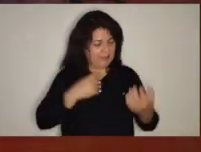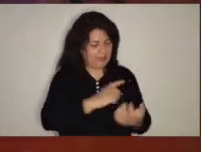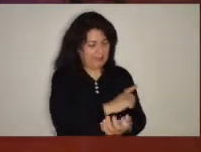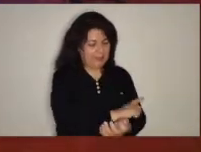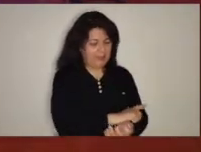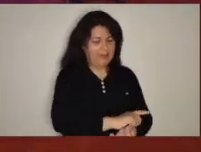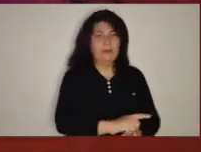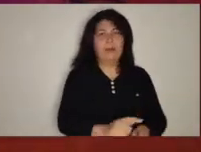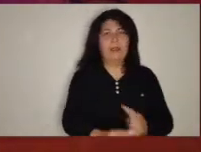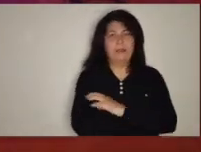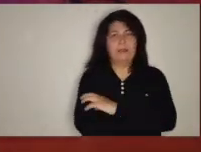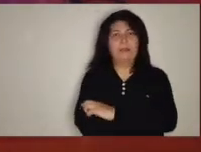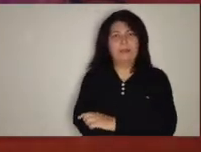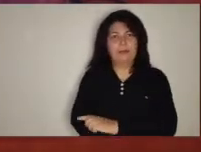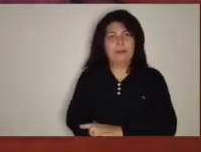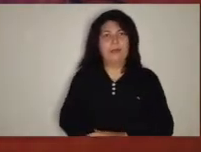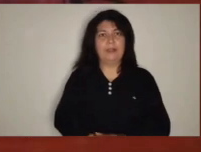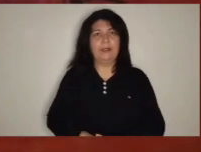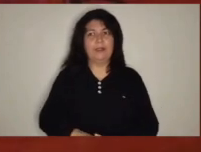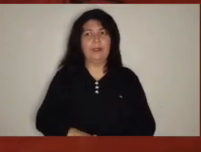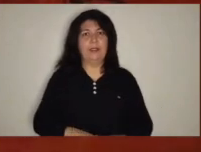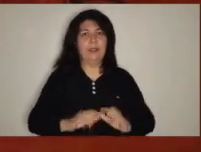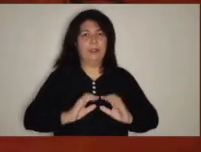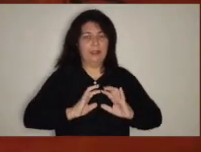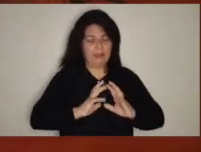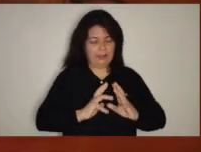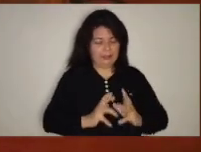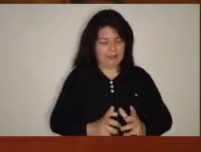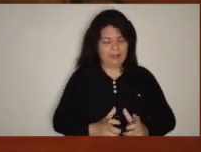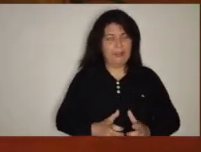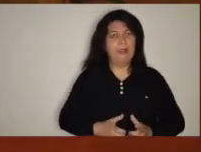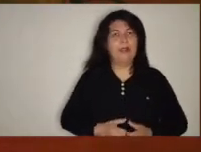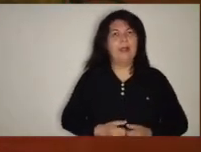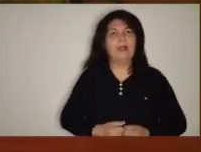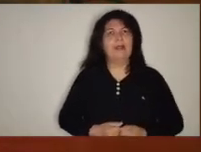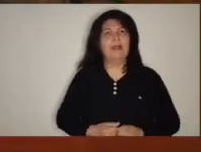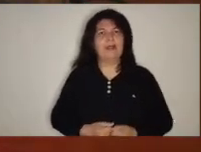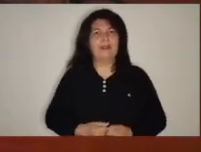Coloquei as minhas vestes